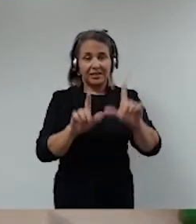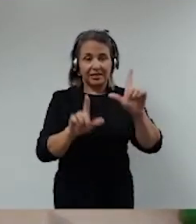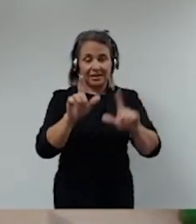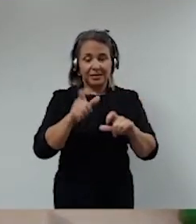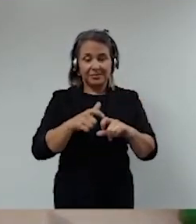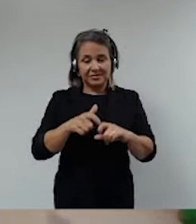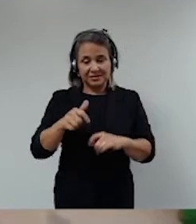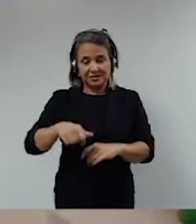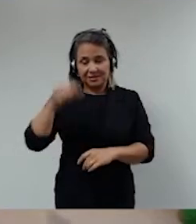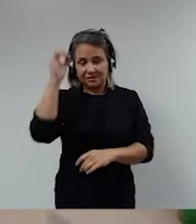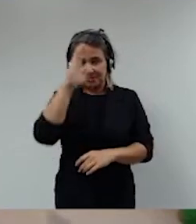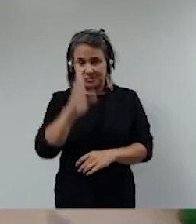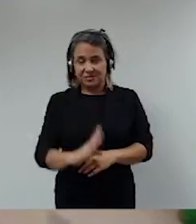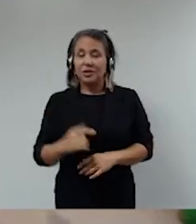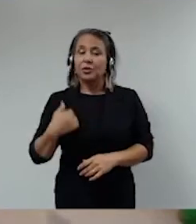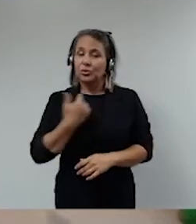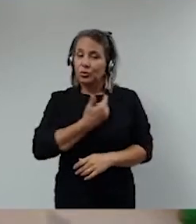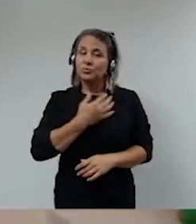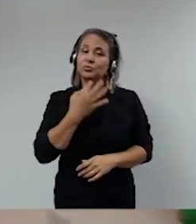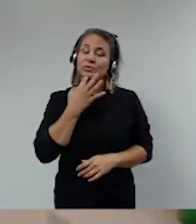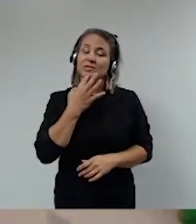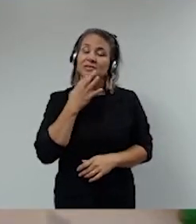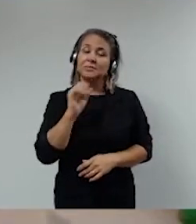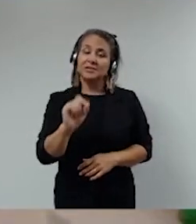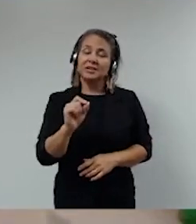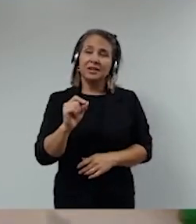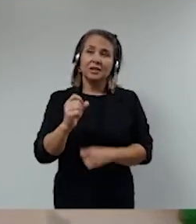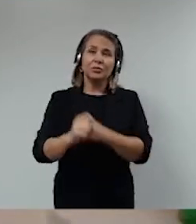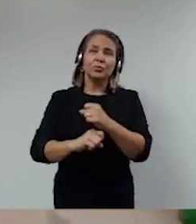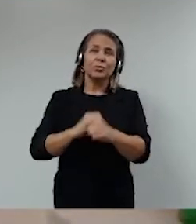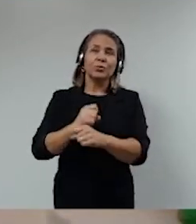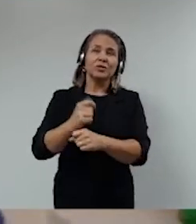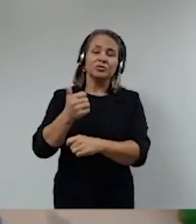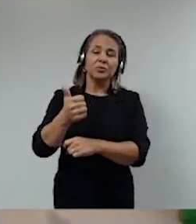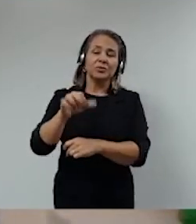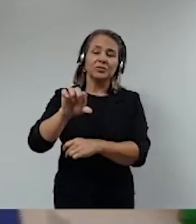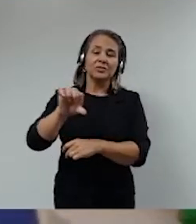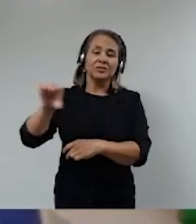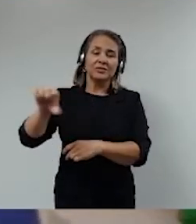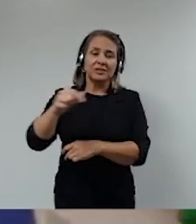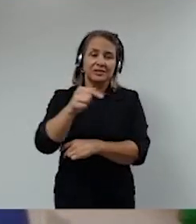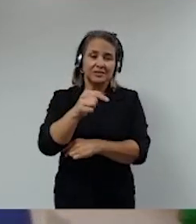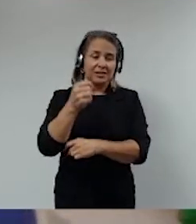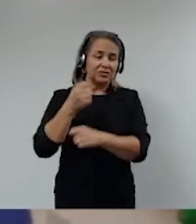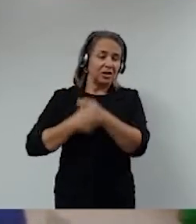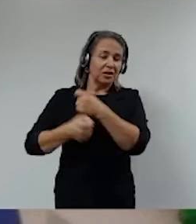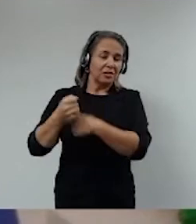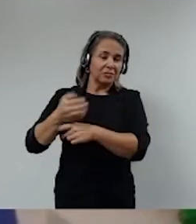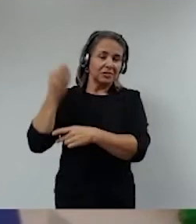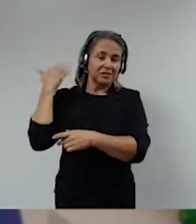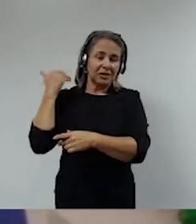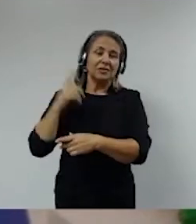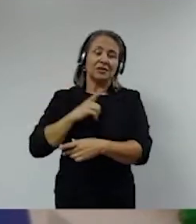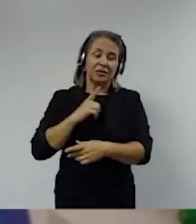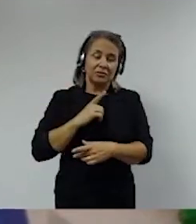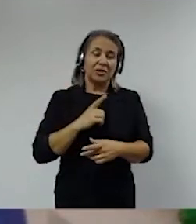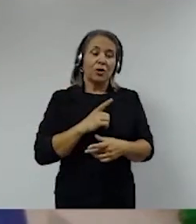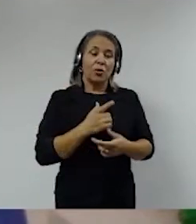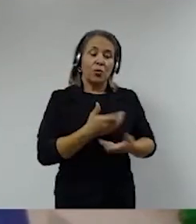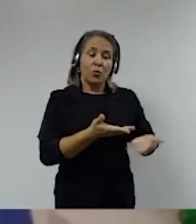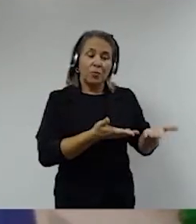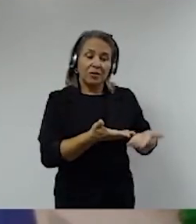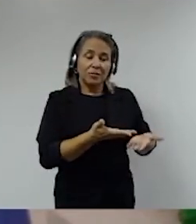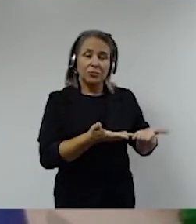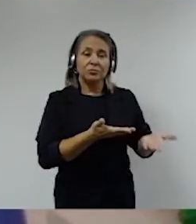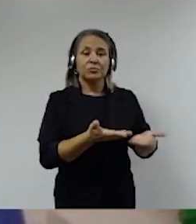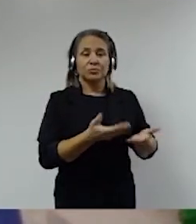Brasil, a gente tem conhecimento que, em 1997, uma consulta feita ao Conselho Federal de